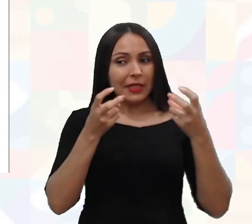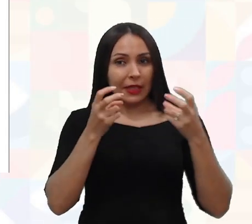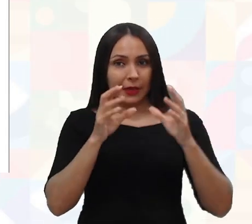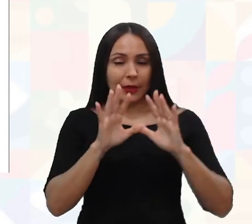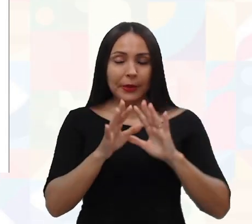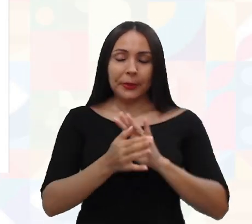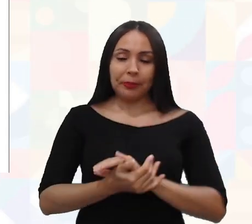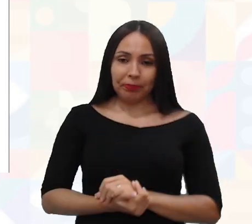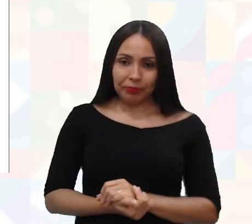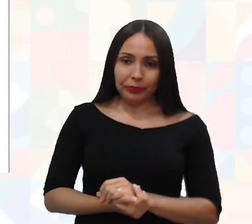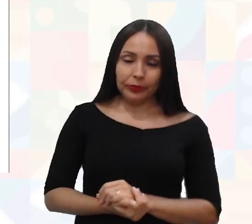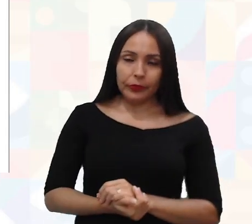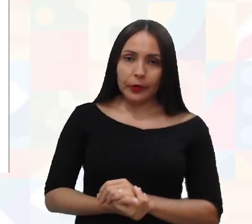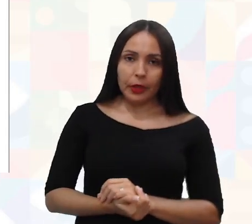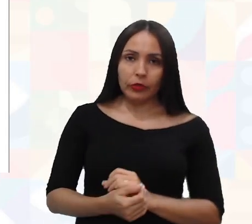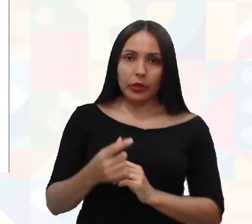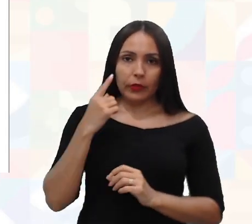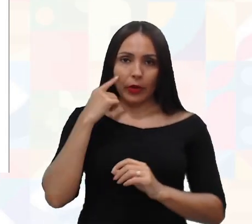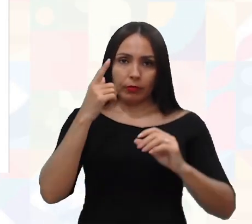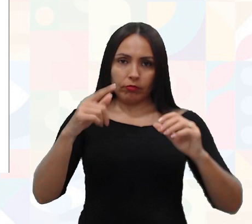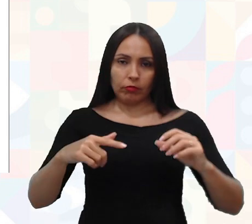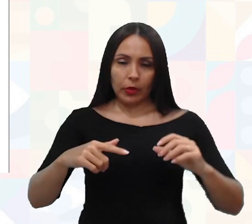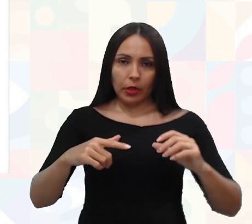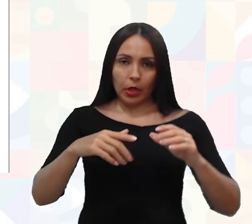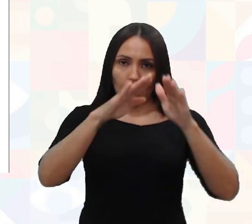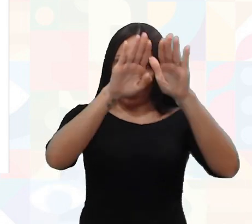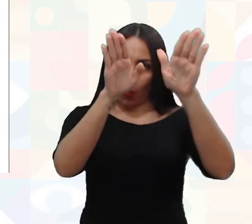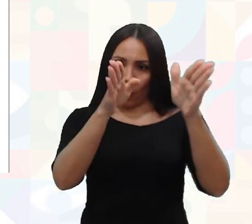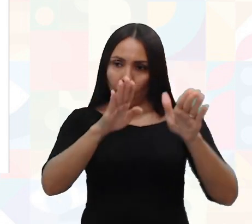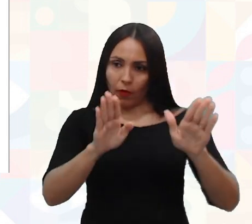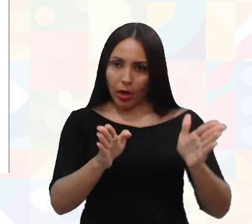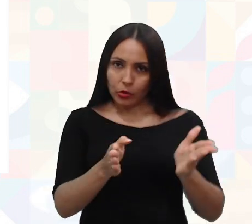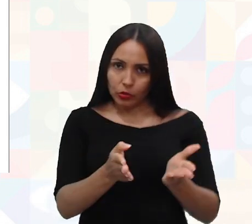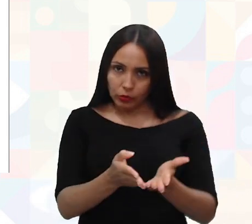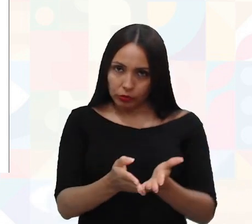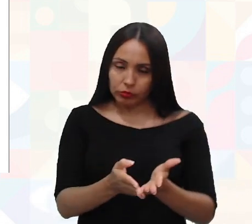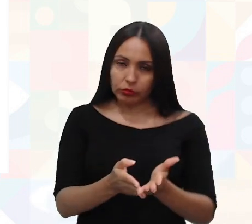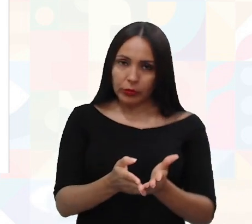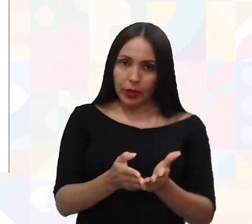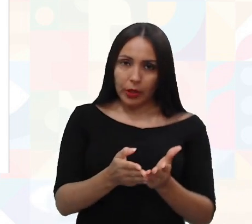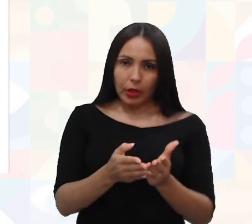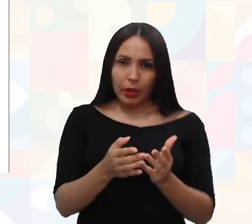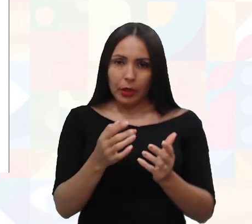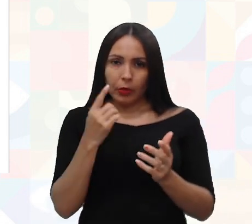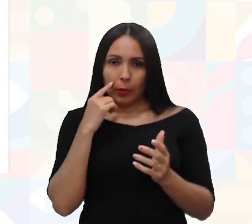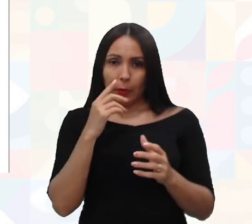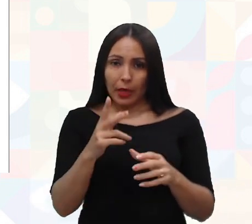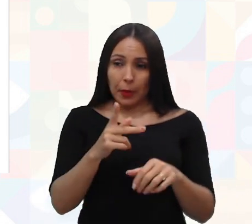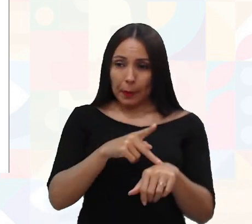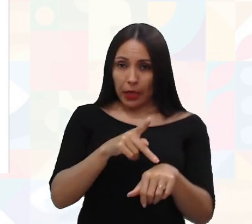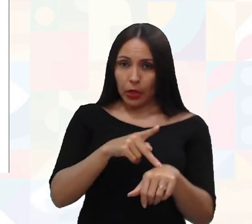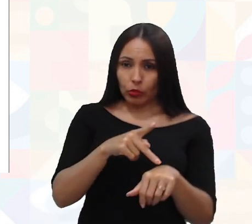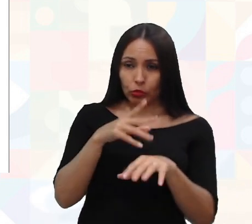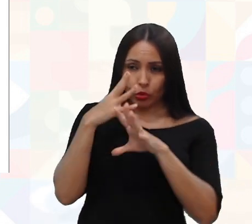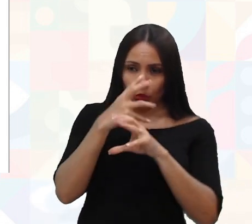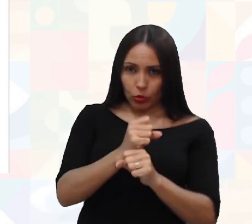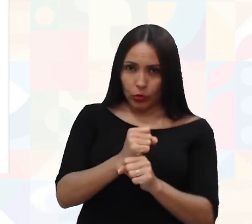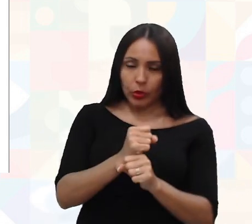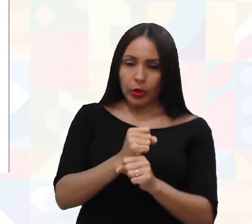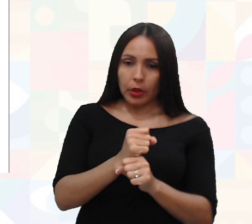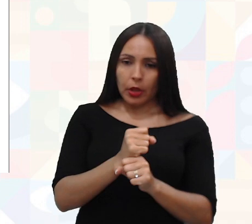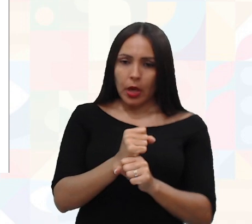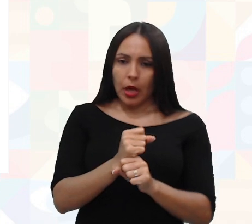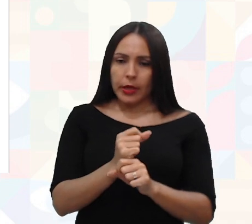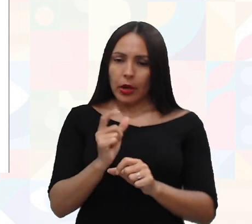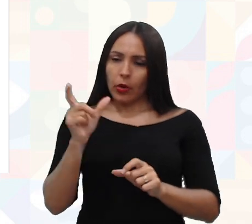aqui a gente está vendo um vaso, né, com a imagem mais preta escura, né? E aí ao